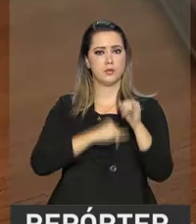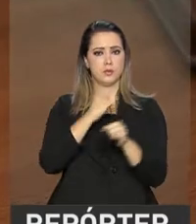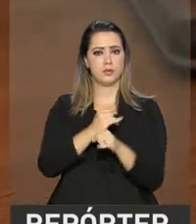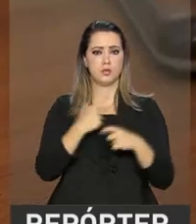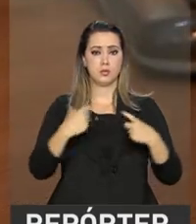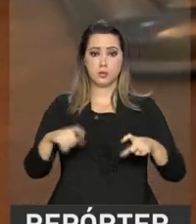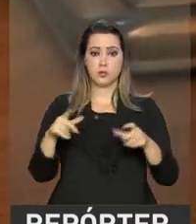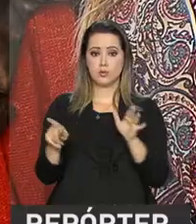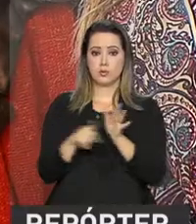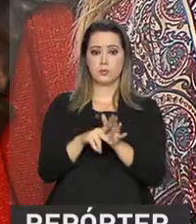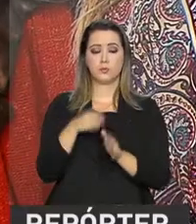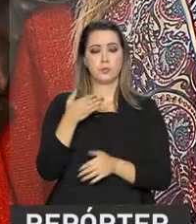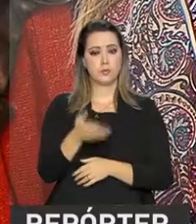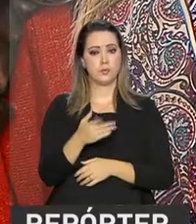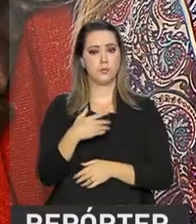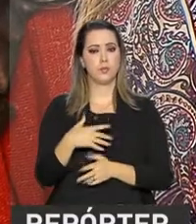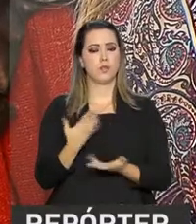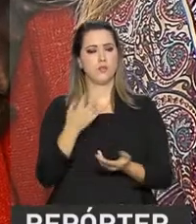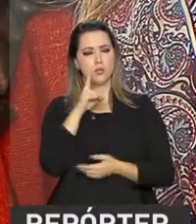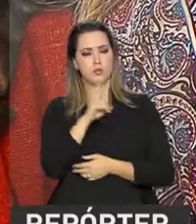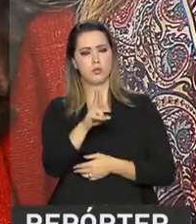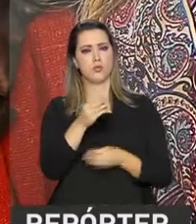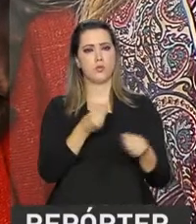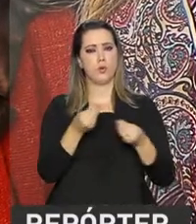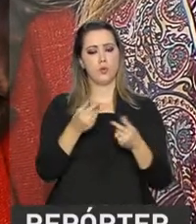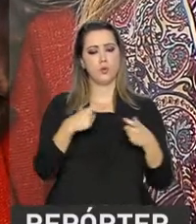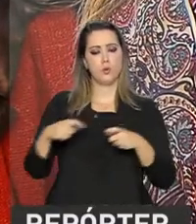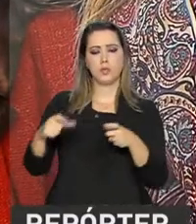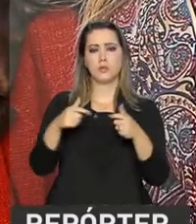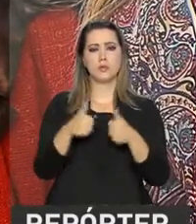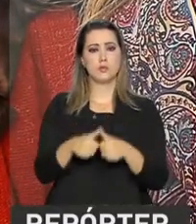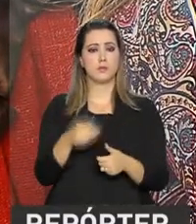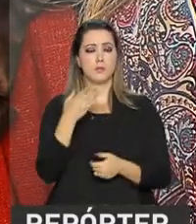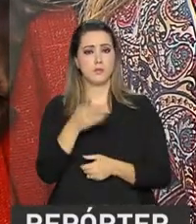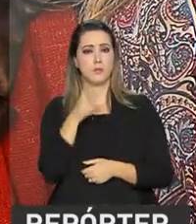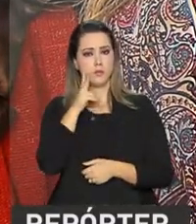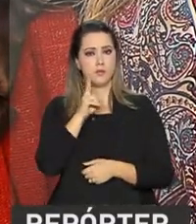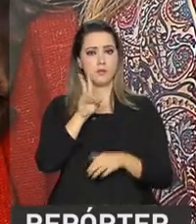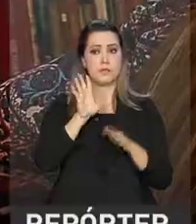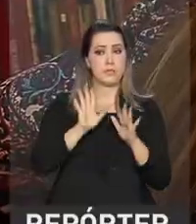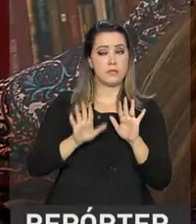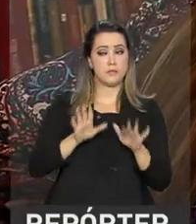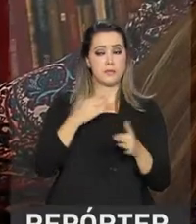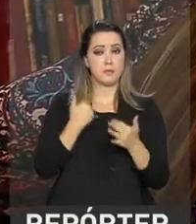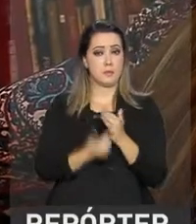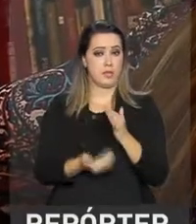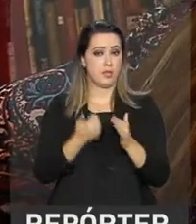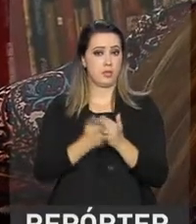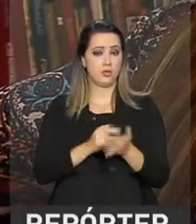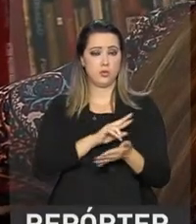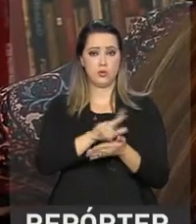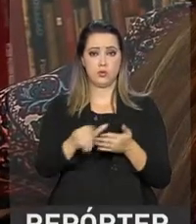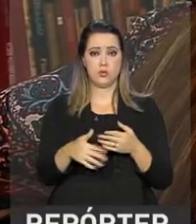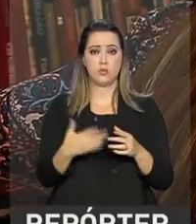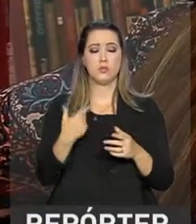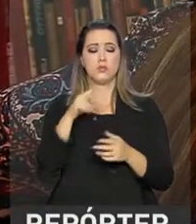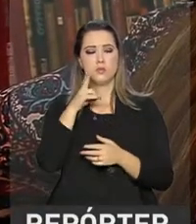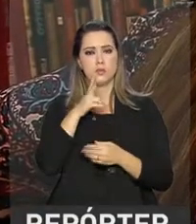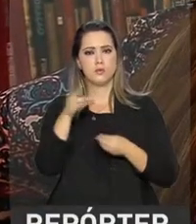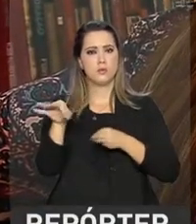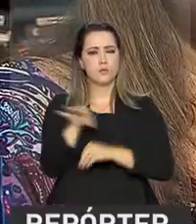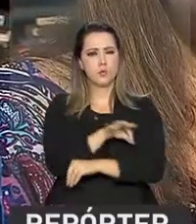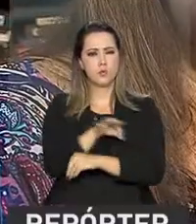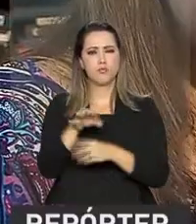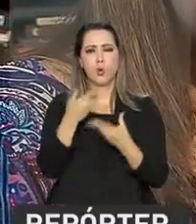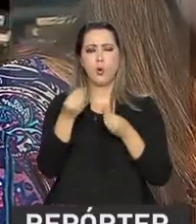que em lojas físicas. Na hora de acompanhar por onde anda a encomenda, costumava se perder nos vários códigos de